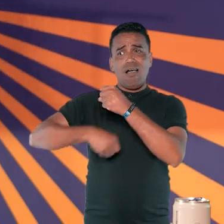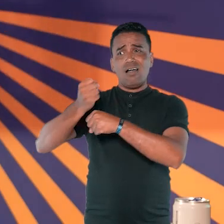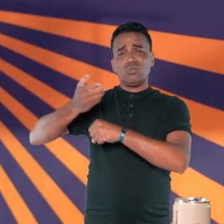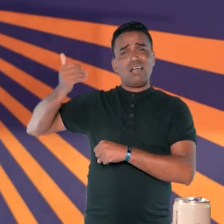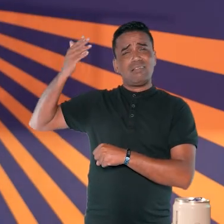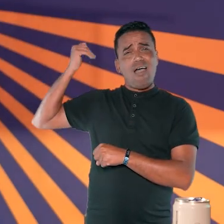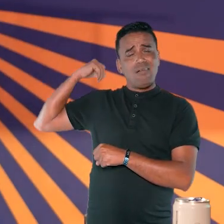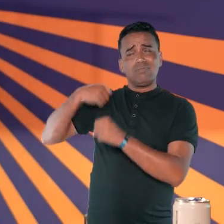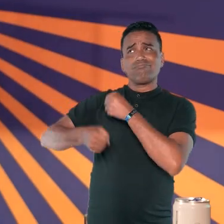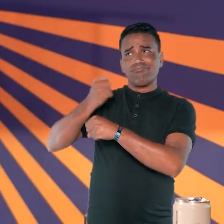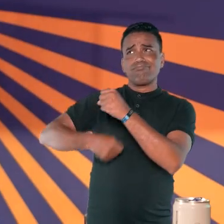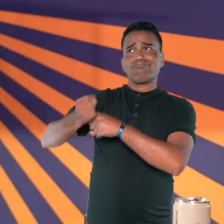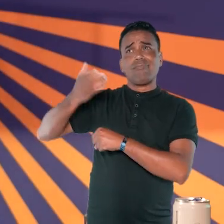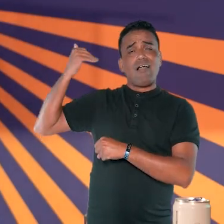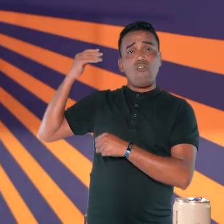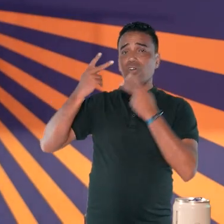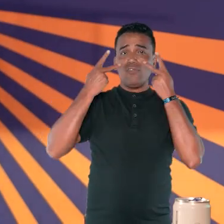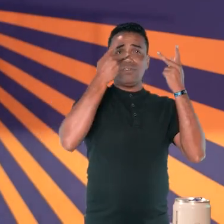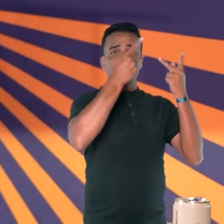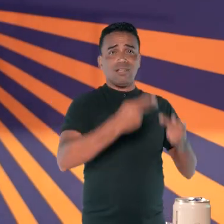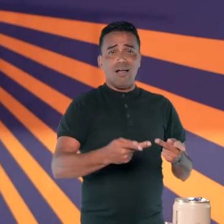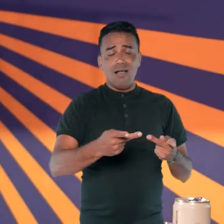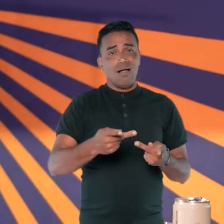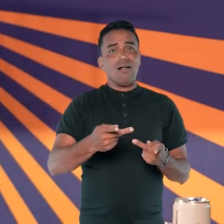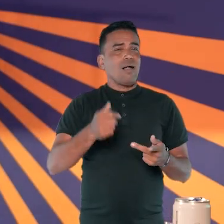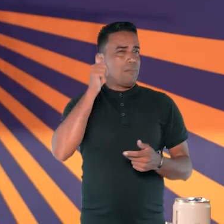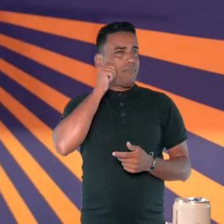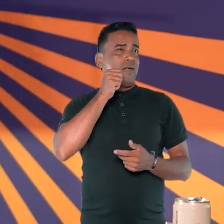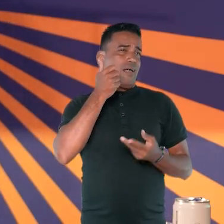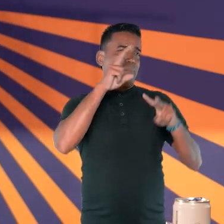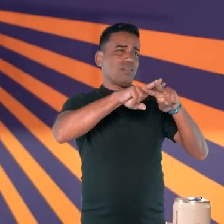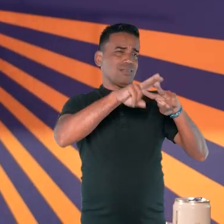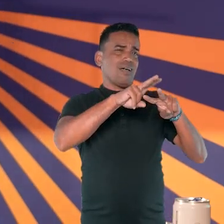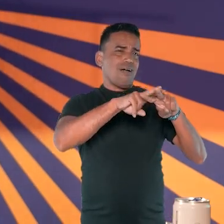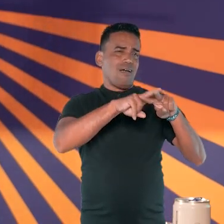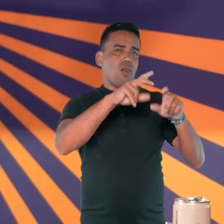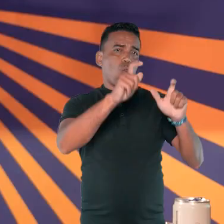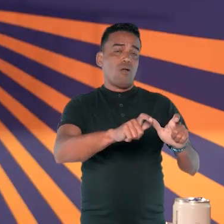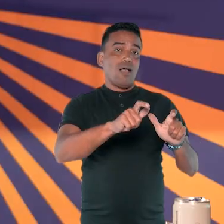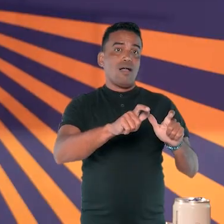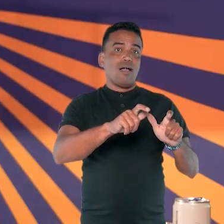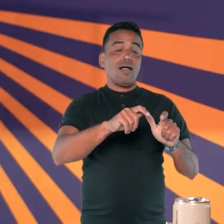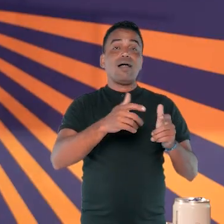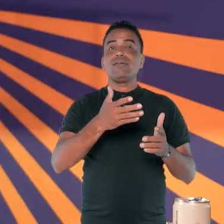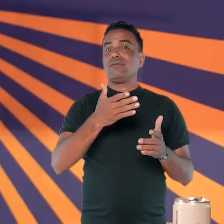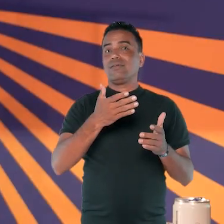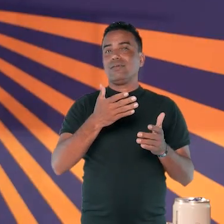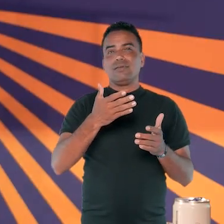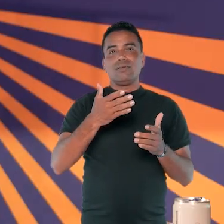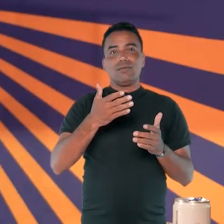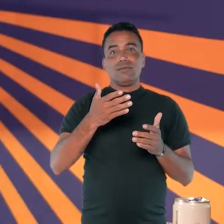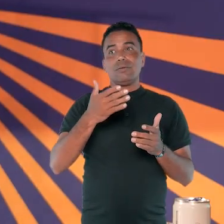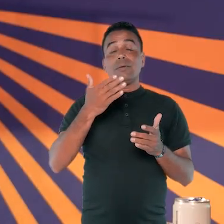muitos anos atrás, eu fui visitar uma dessas penitenciárias e o capelão me pediu para visitar uma pessoa